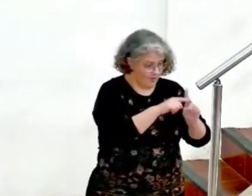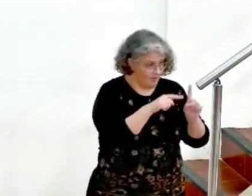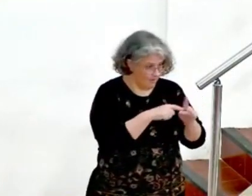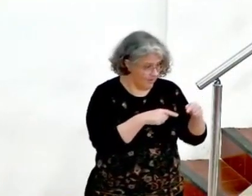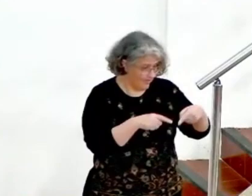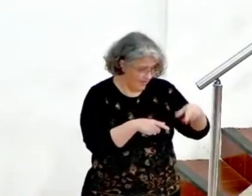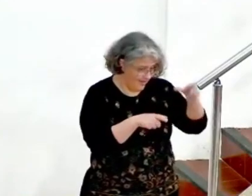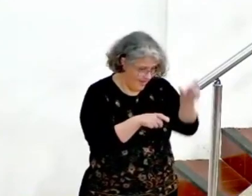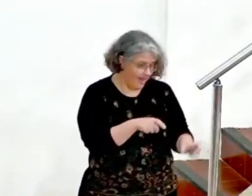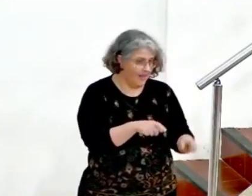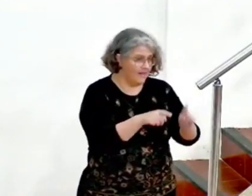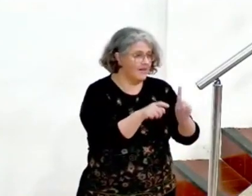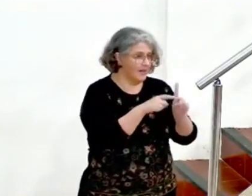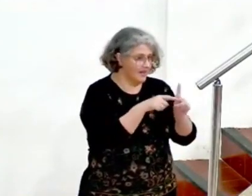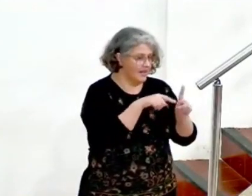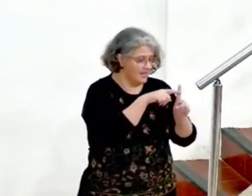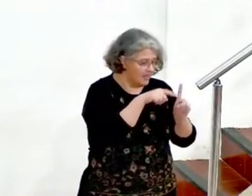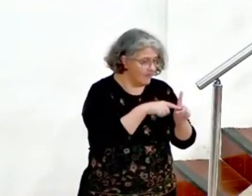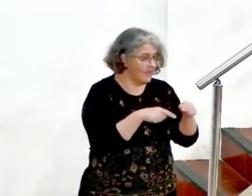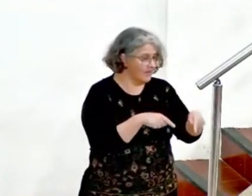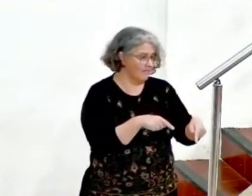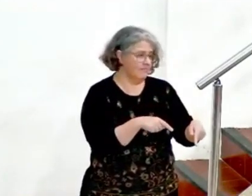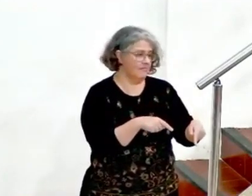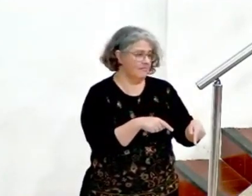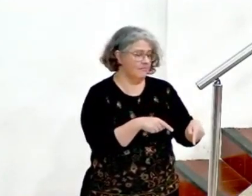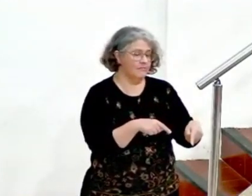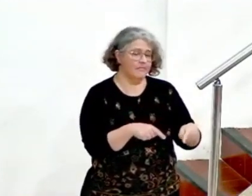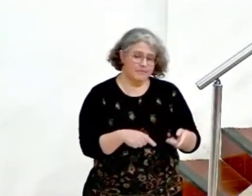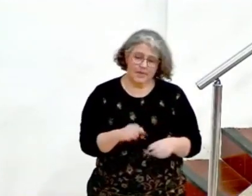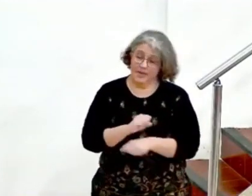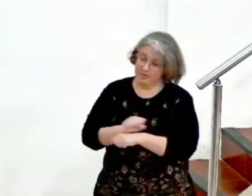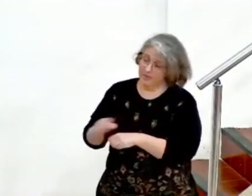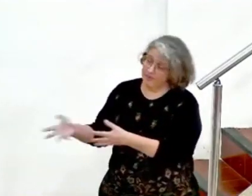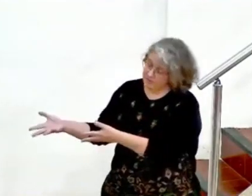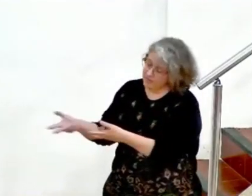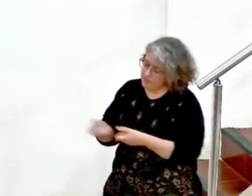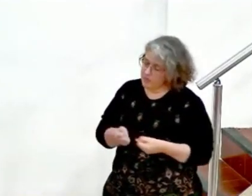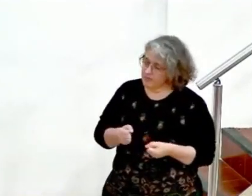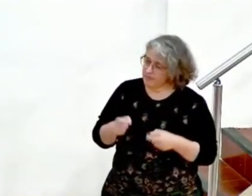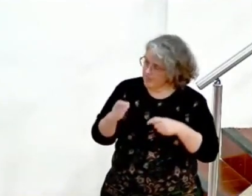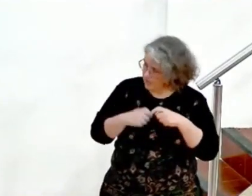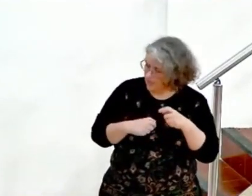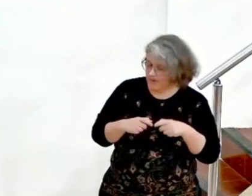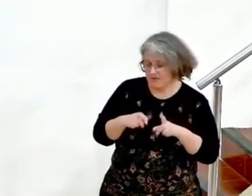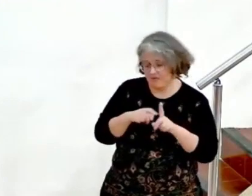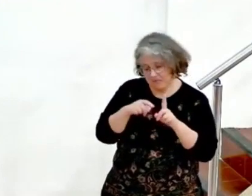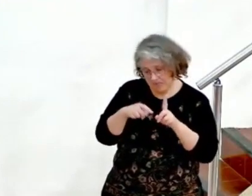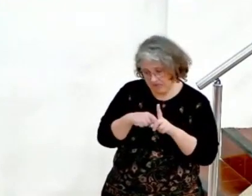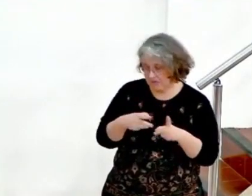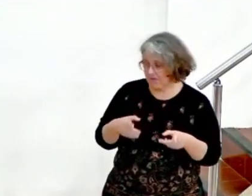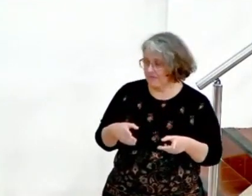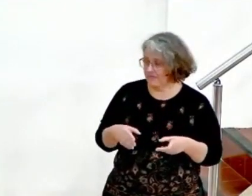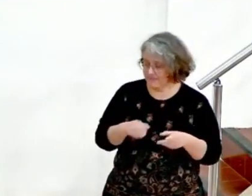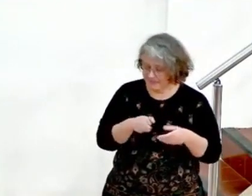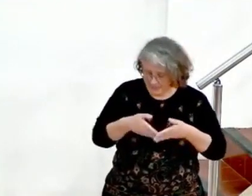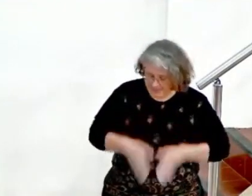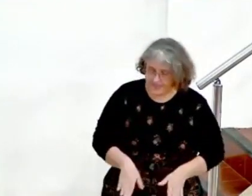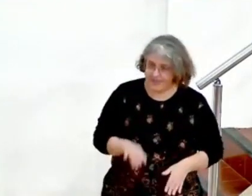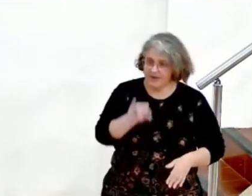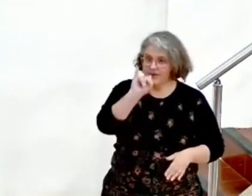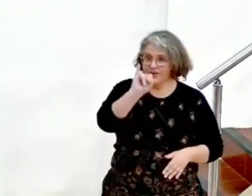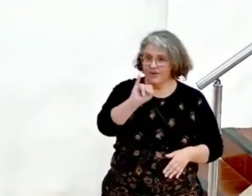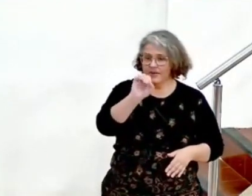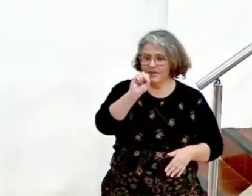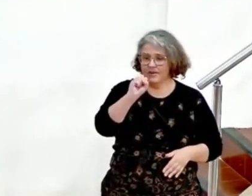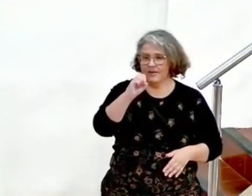Ele teve o filho, teve Ismael. No entanto, não era o filho da promessa. E Deus revelou isso para ele. Aí chegamos no